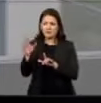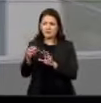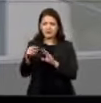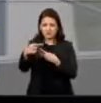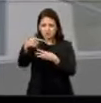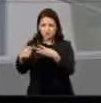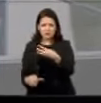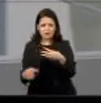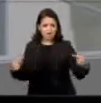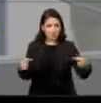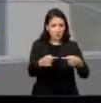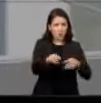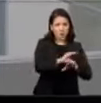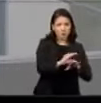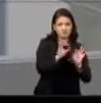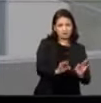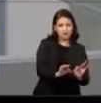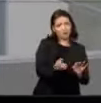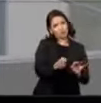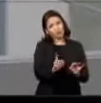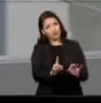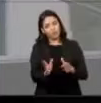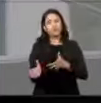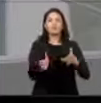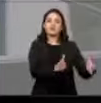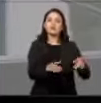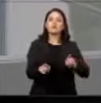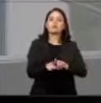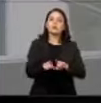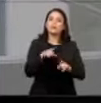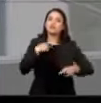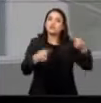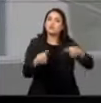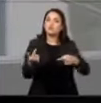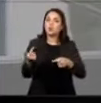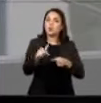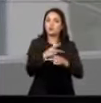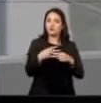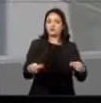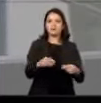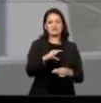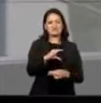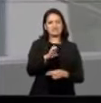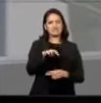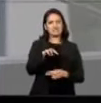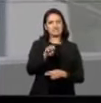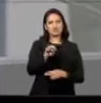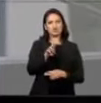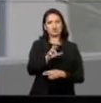isso. A Vossa Excelência disse que não se debate censura, se combate a censura. Eu acho que essa é